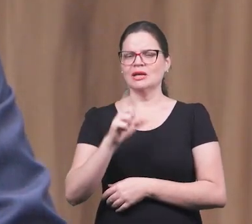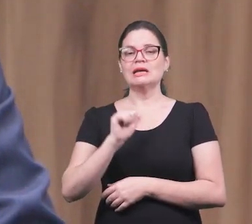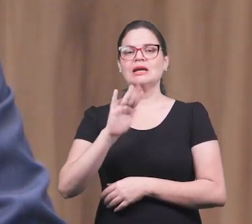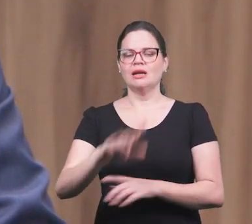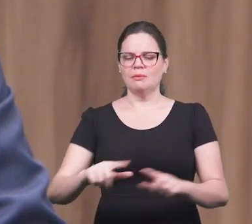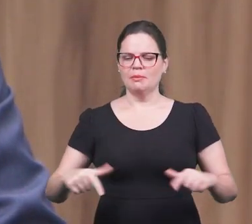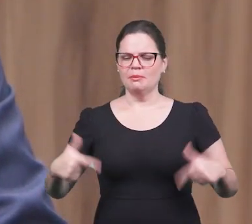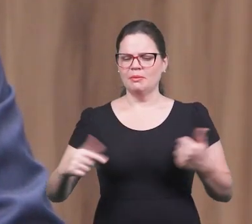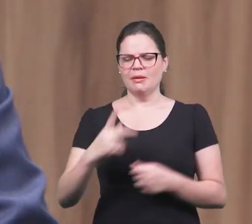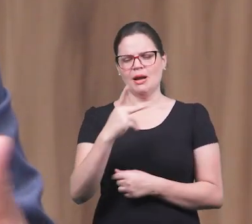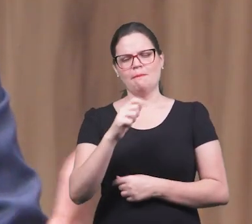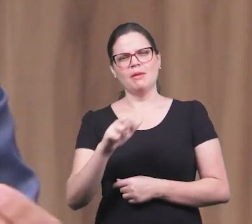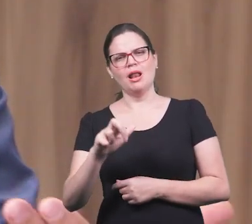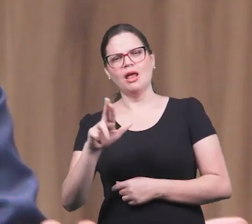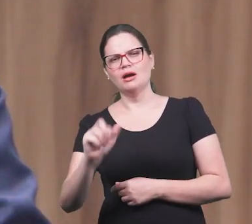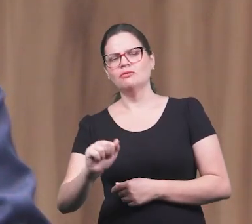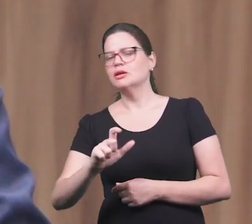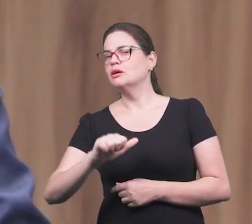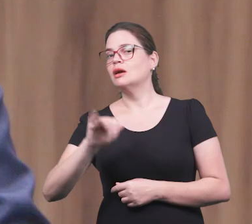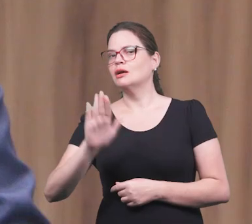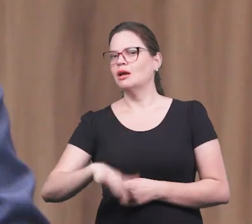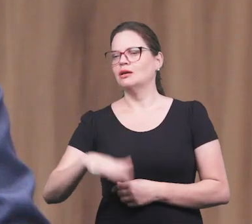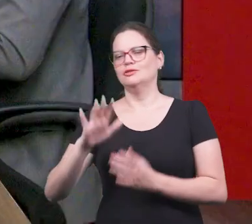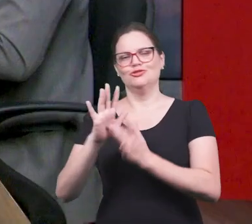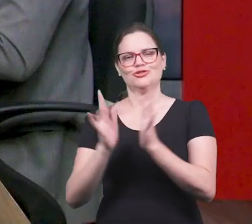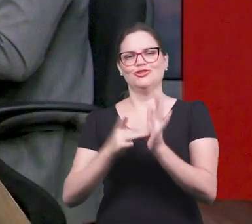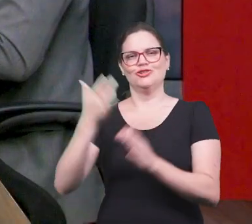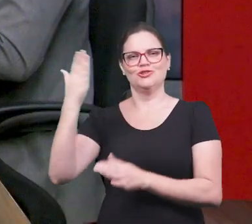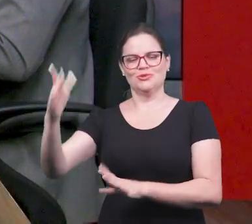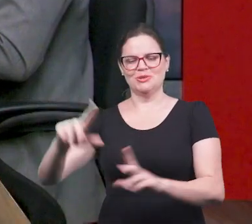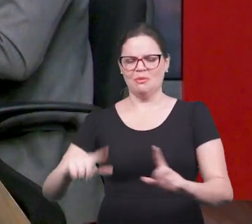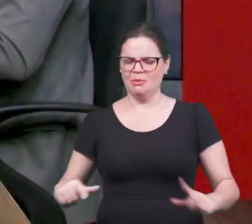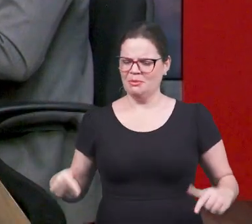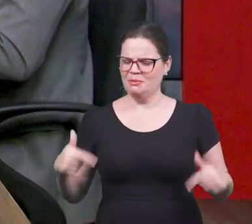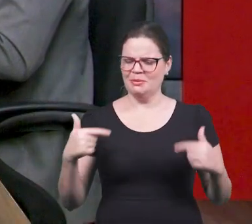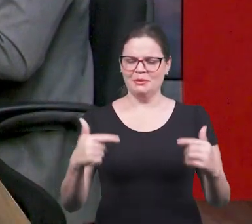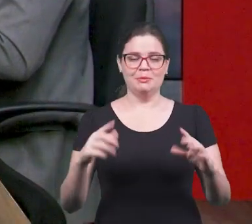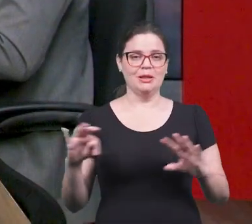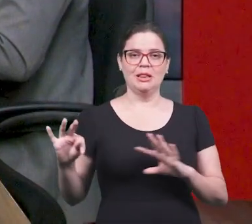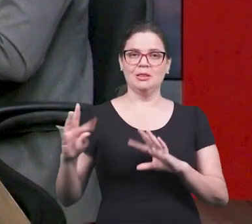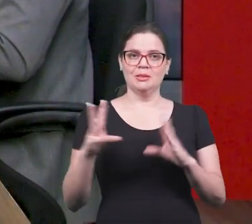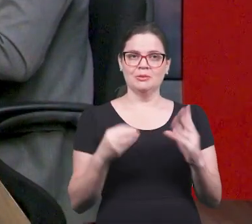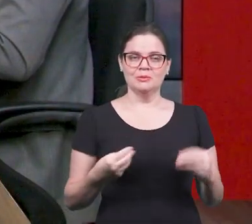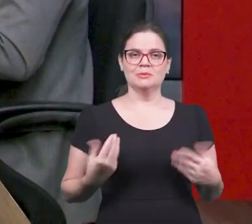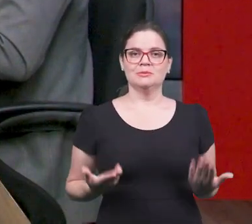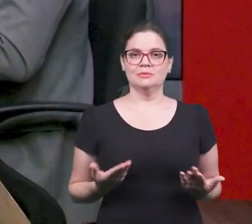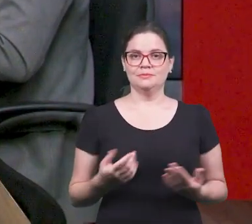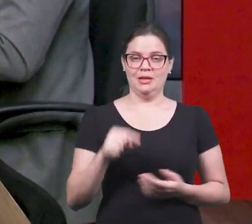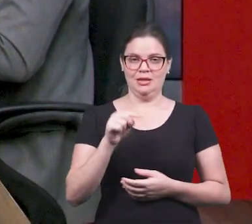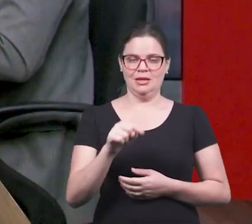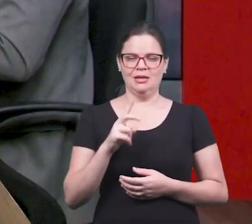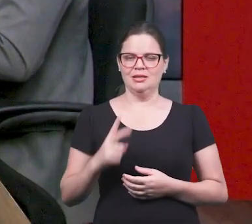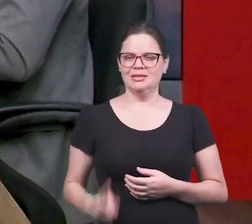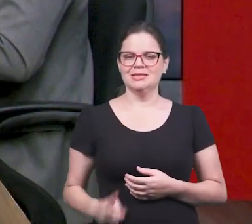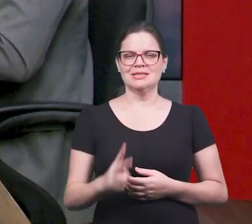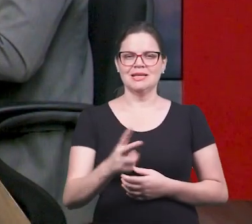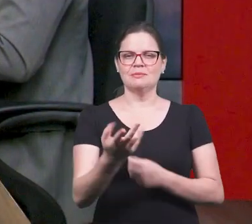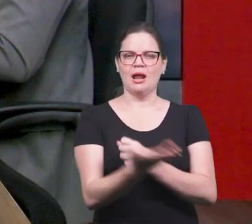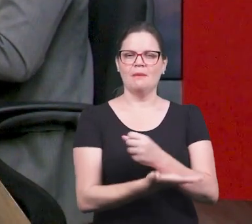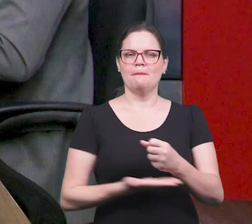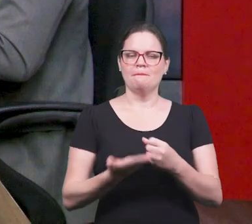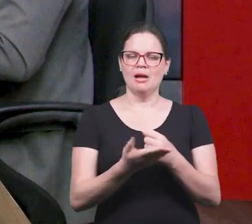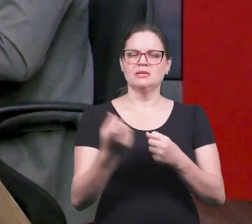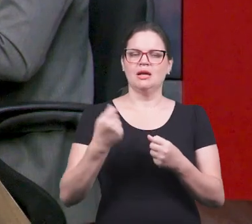palavra. Quem opera tudo é a palavra. E como ele usa muito a carta aos